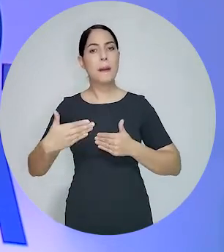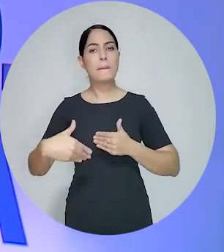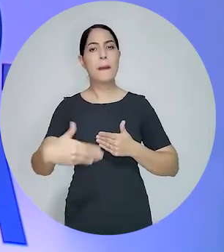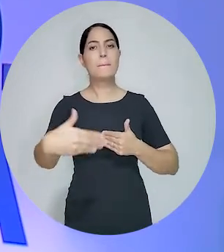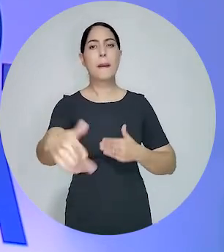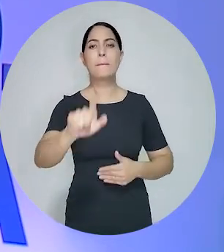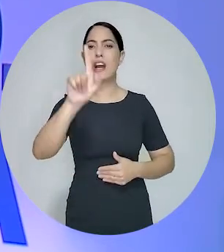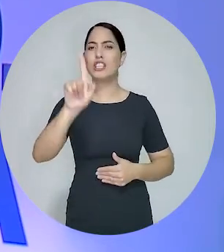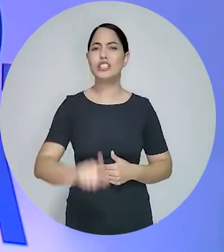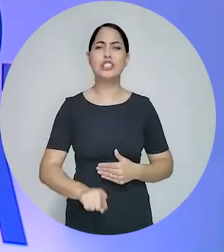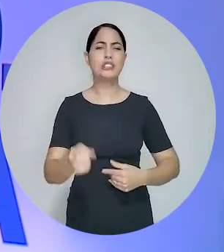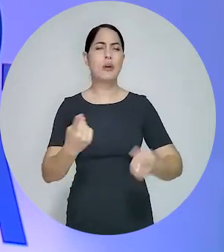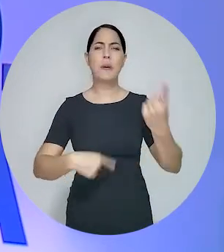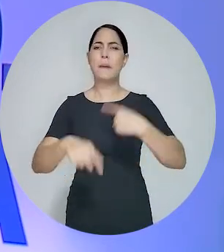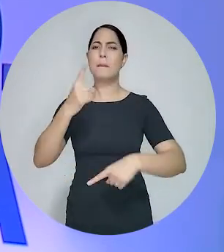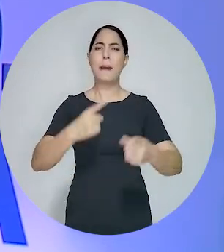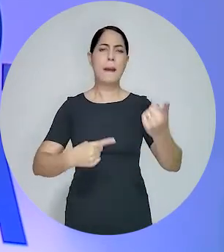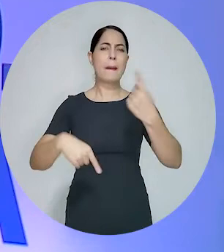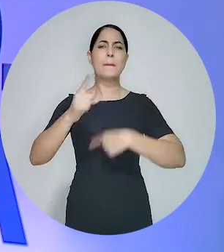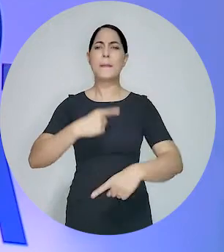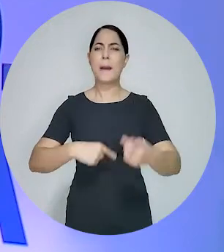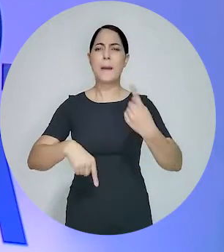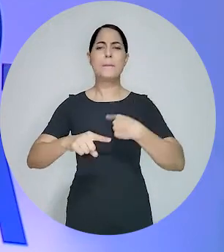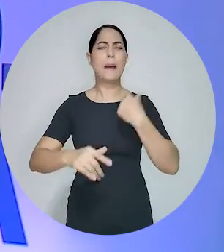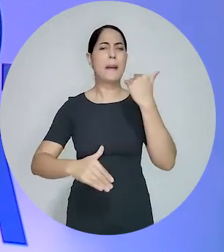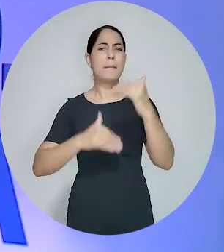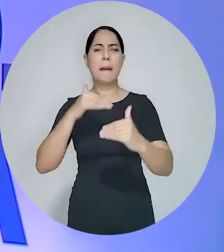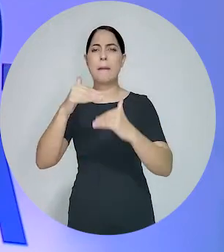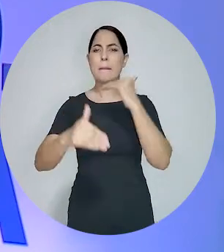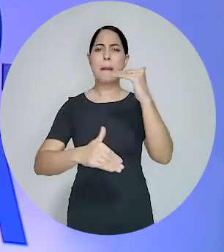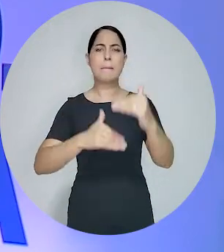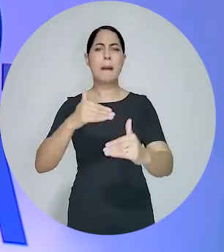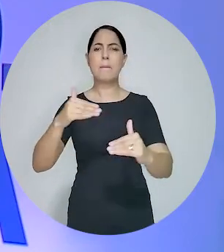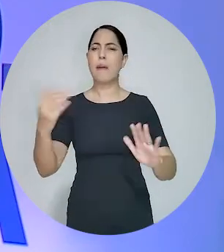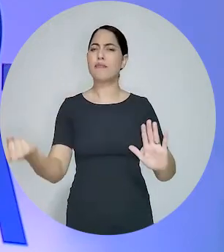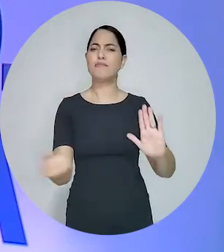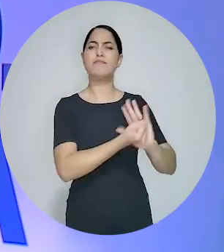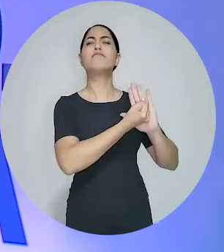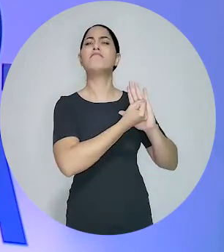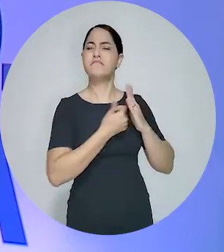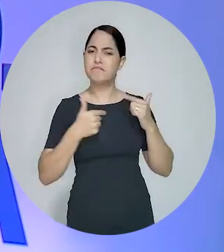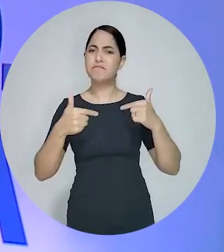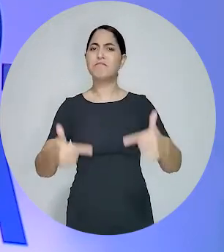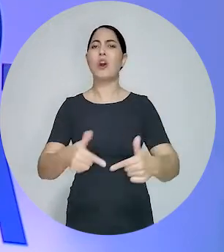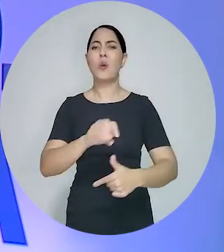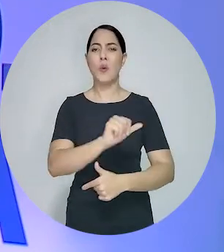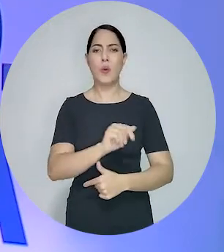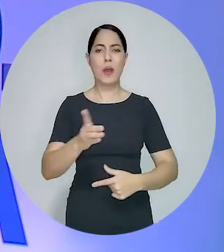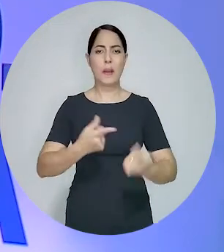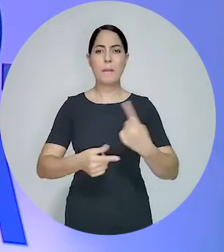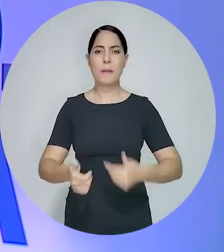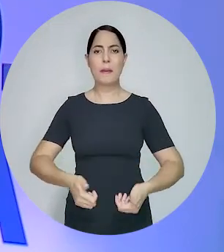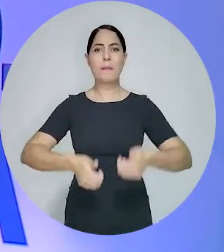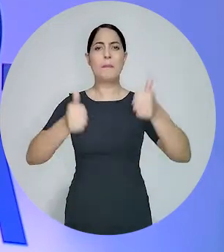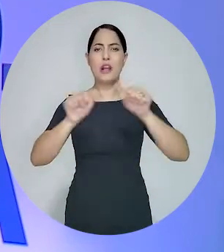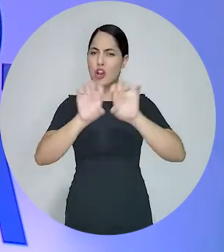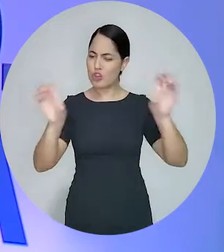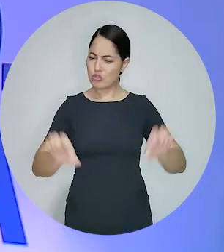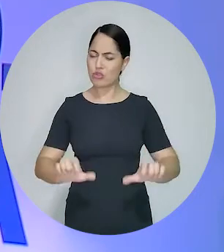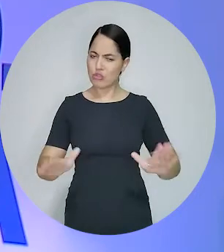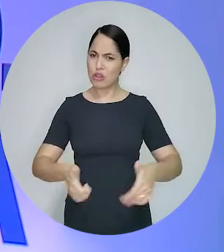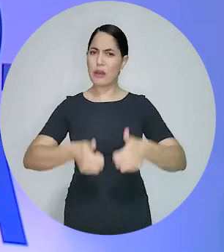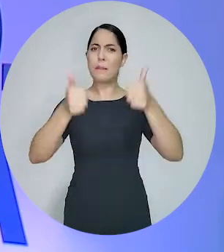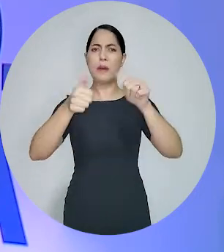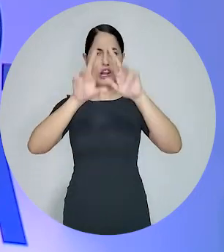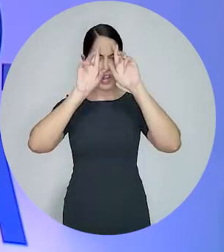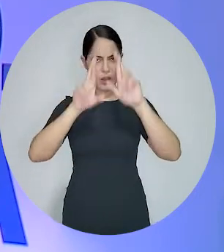que assim seja, que as próximas gestões, cada uma delas a seu tempo e modo, deixe o seu legado e, acima de tudo, deixe uma OAB cada vez melhor,